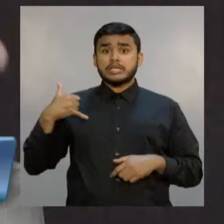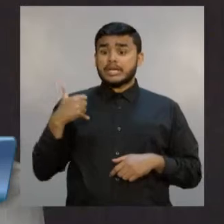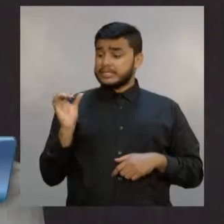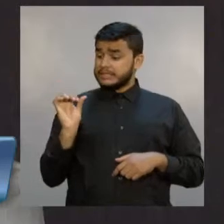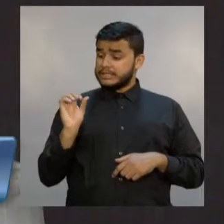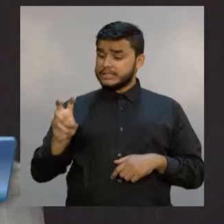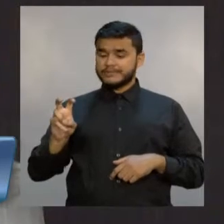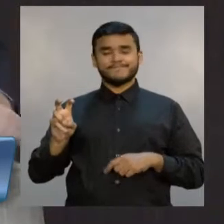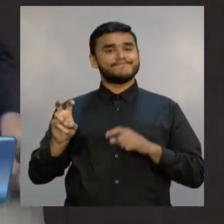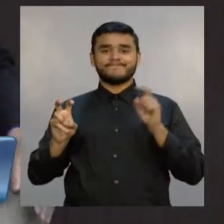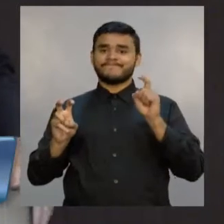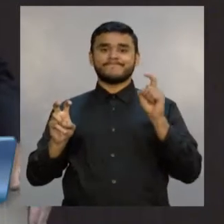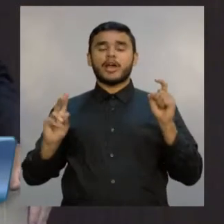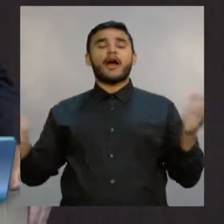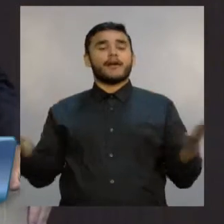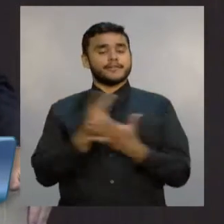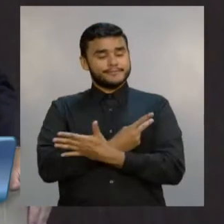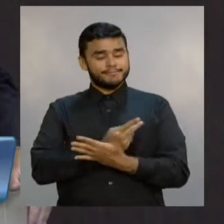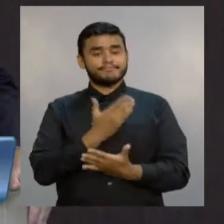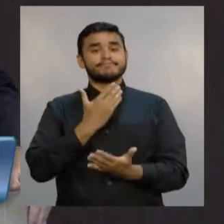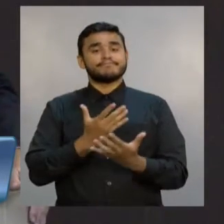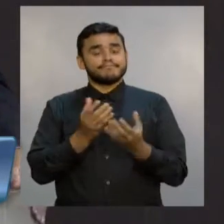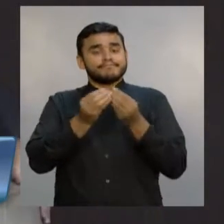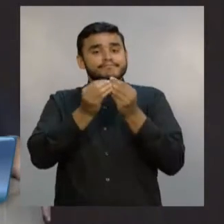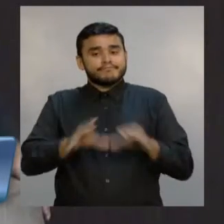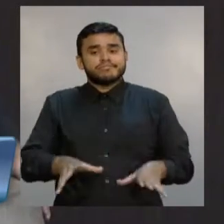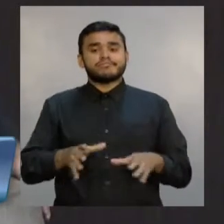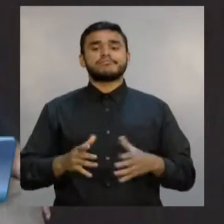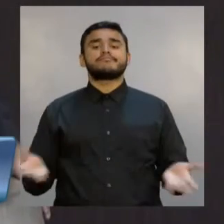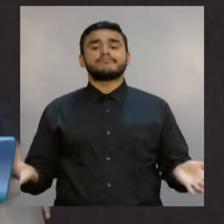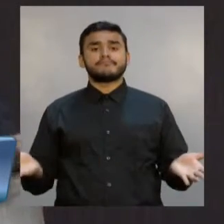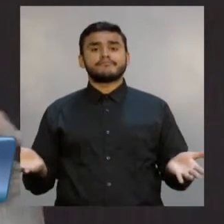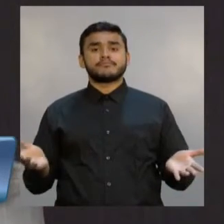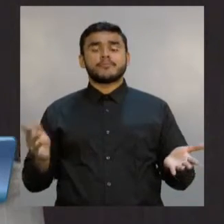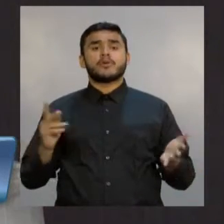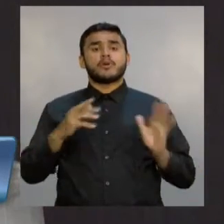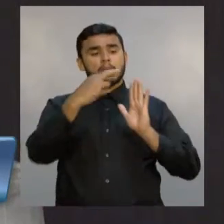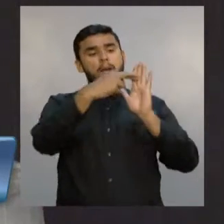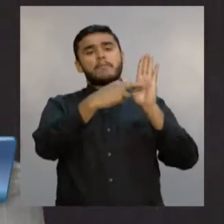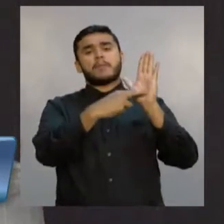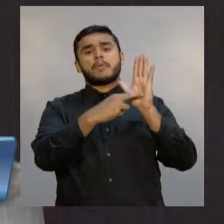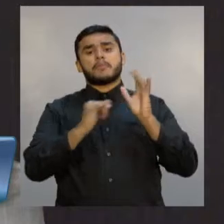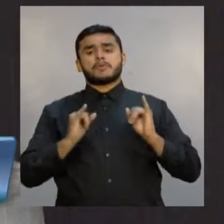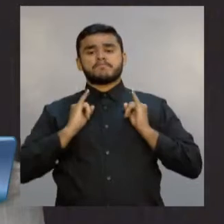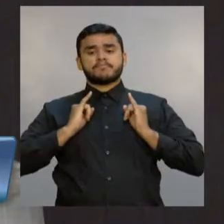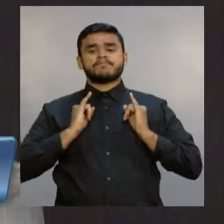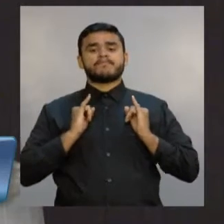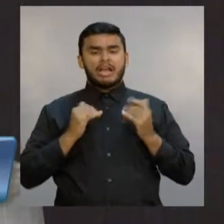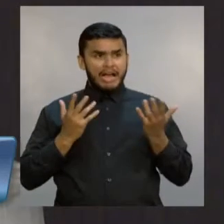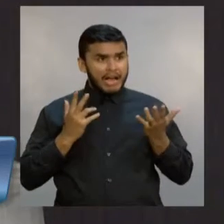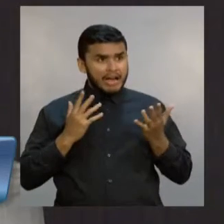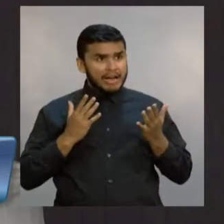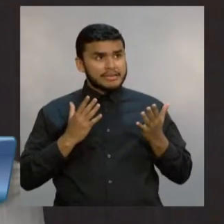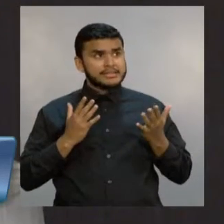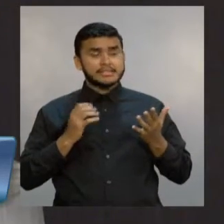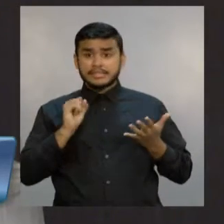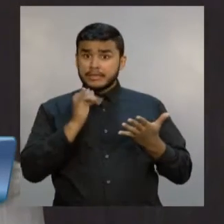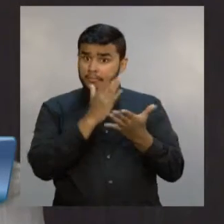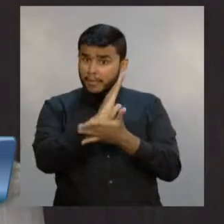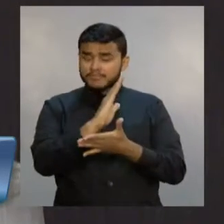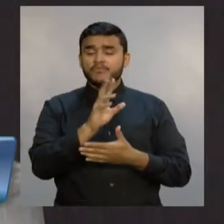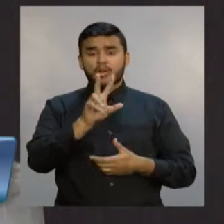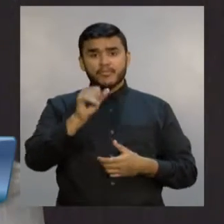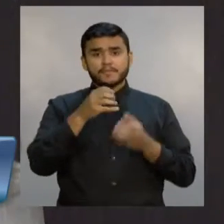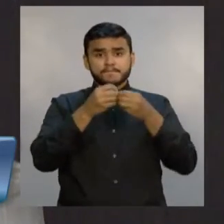mínimo, sabe que será prejudicada por esta reforma da Previdência. As mulheres ocuparão